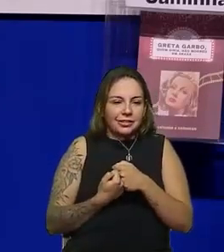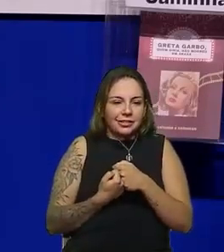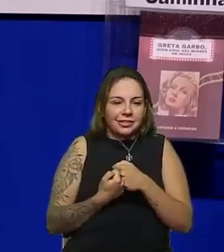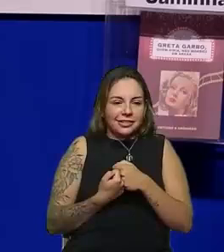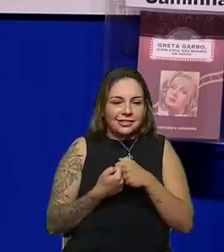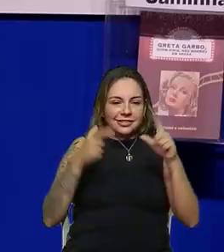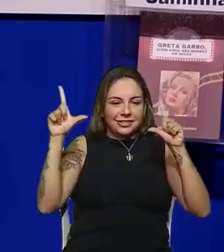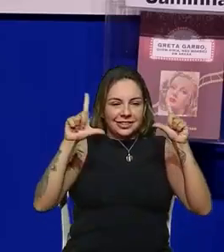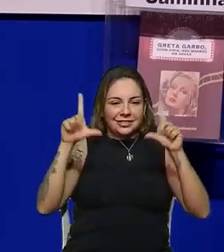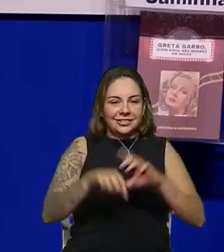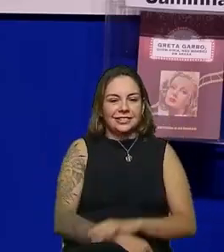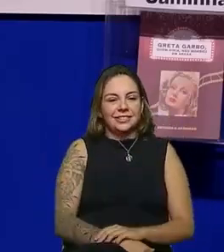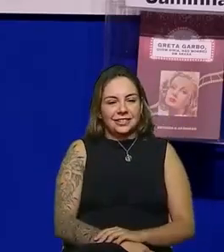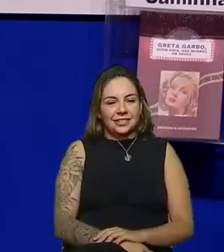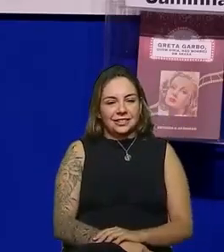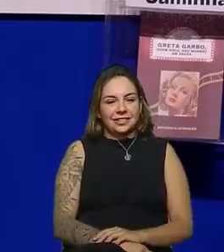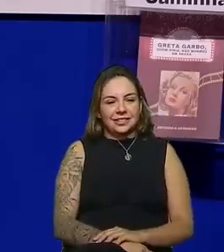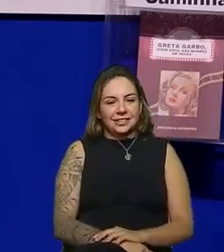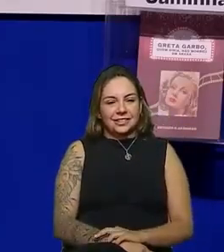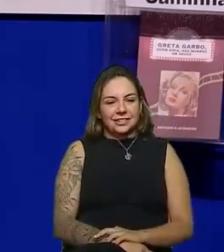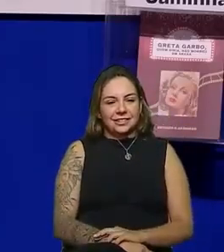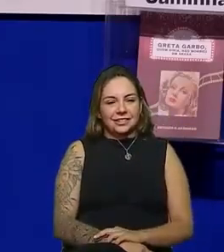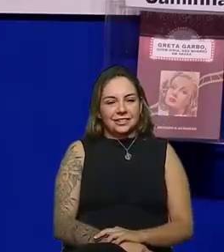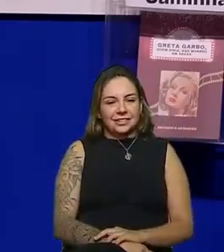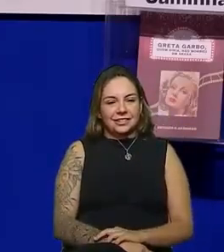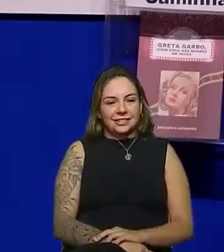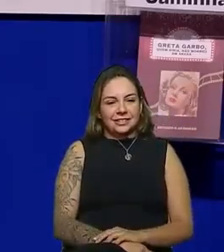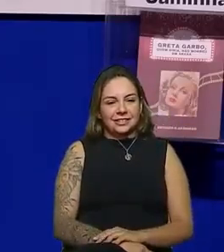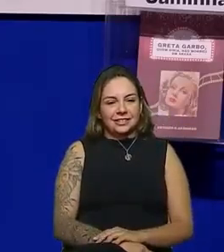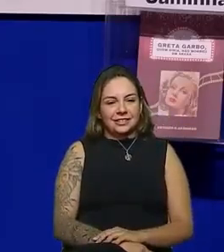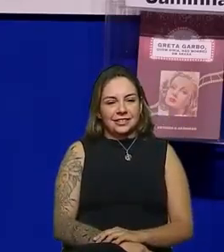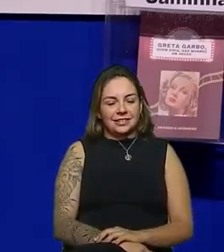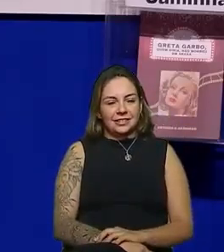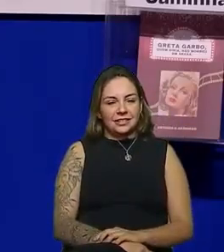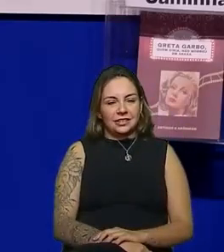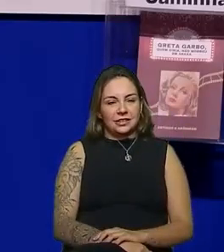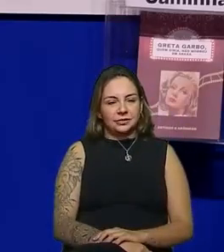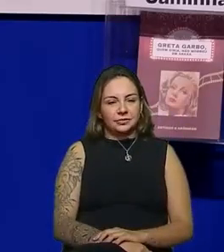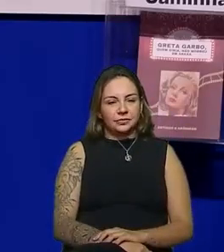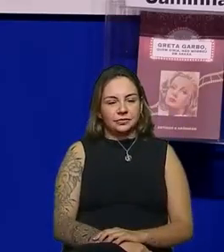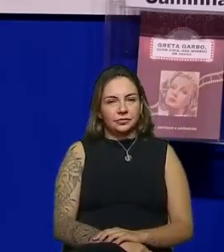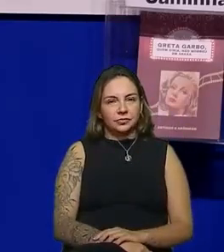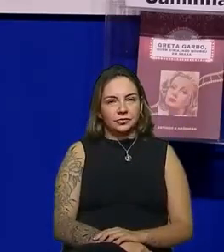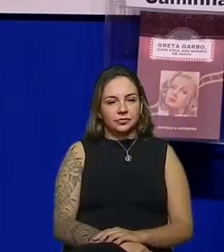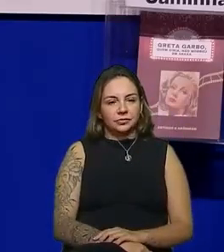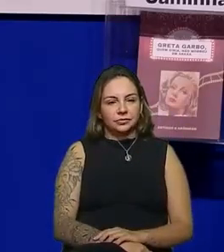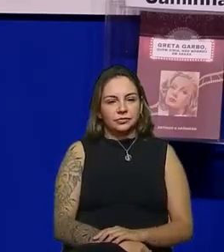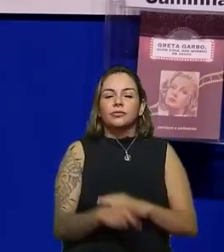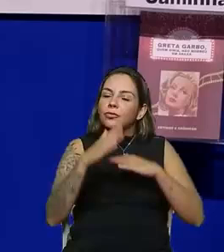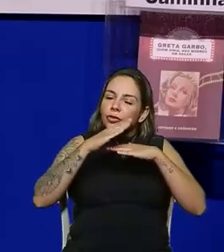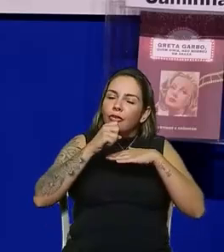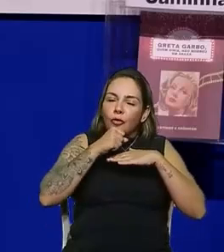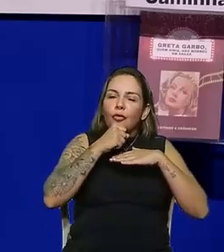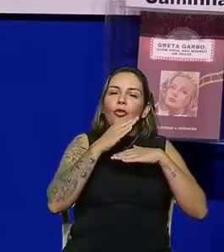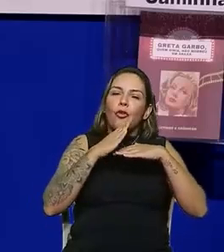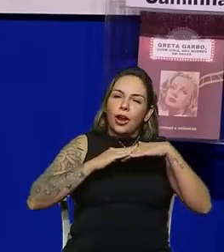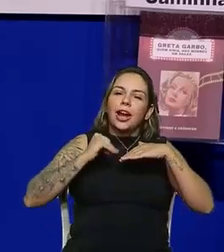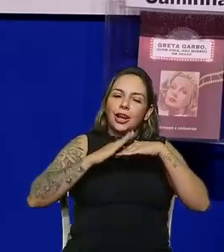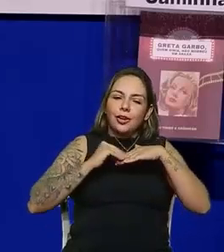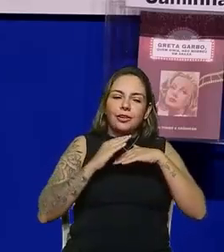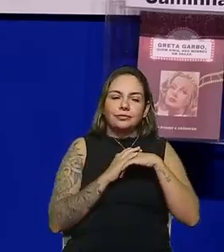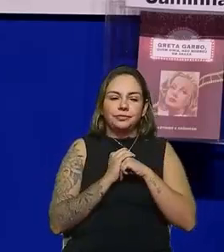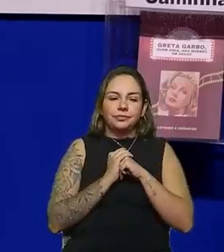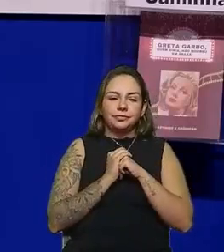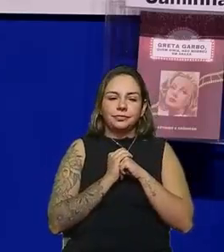como uma punhalada em mim. Mas depois ele, naturalmente, me perdoou. Mas ele era um avô muito carinhoso. A